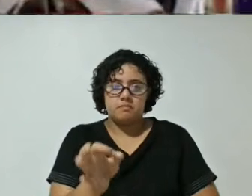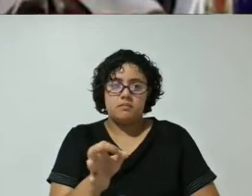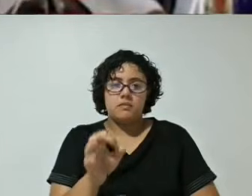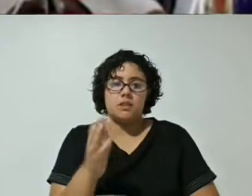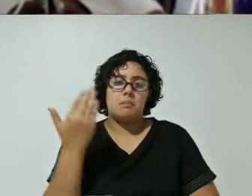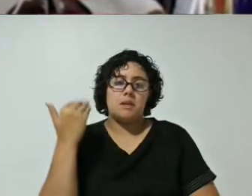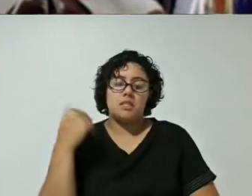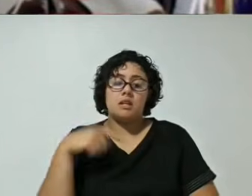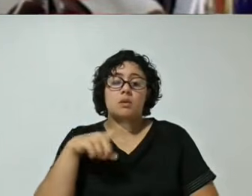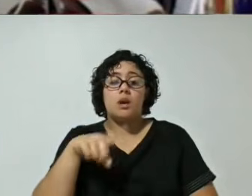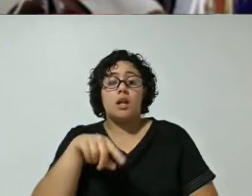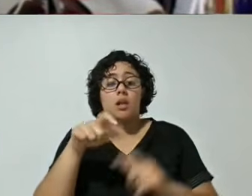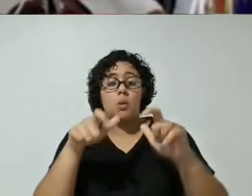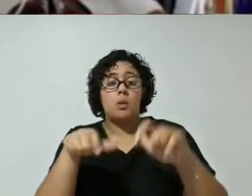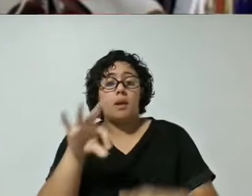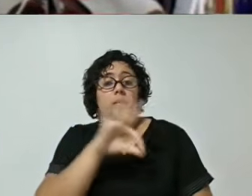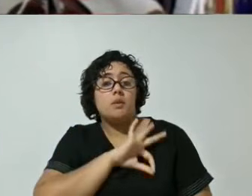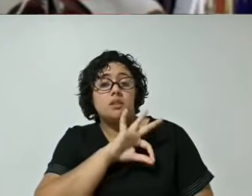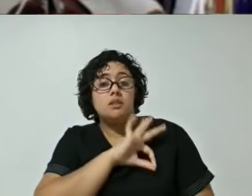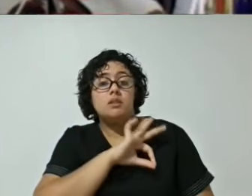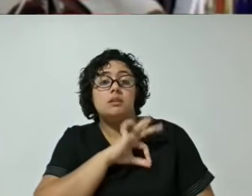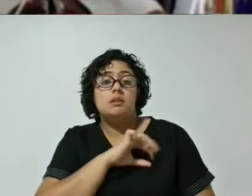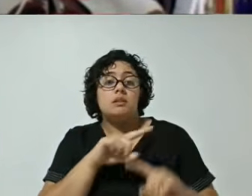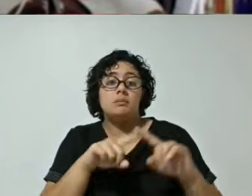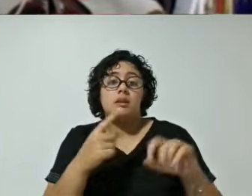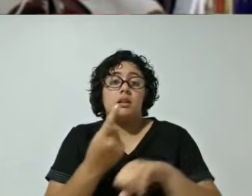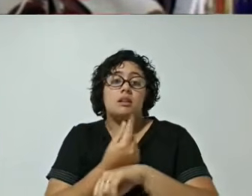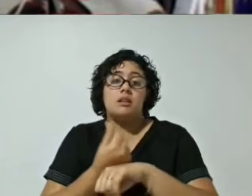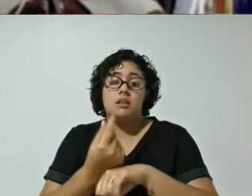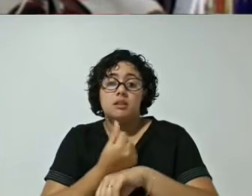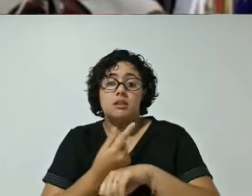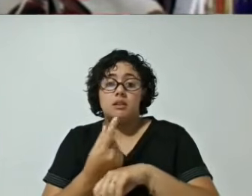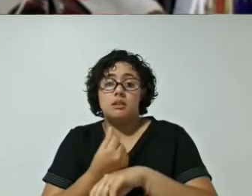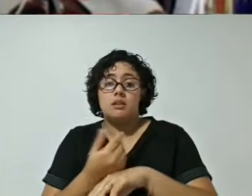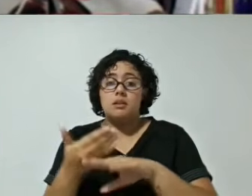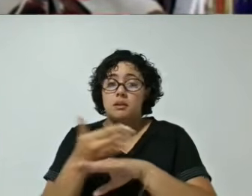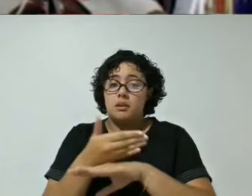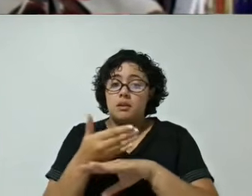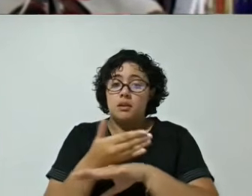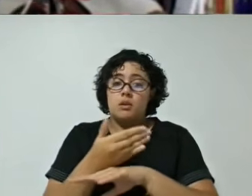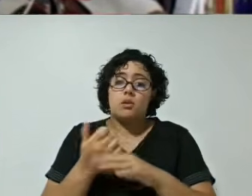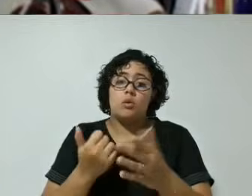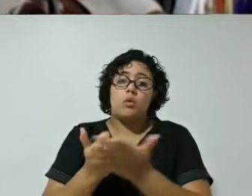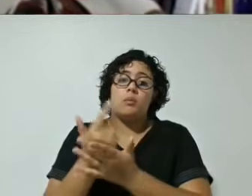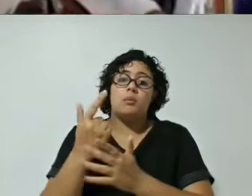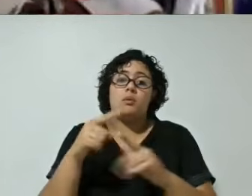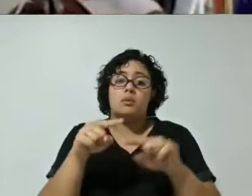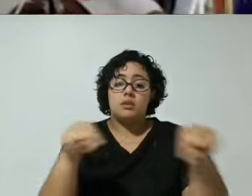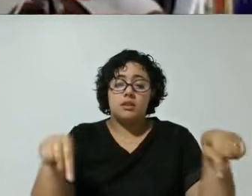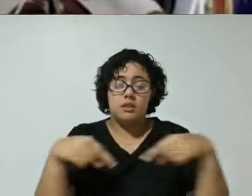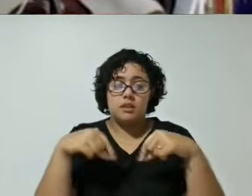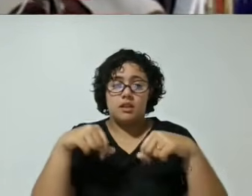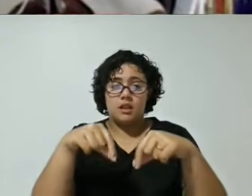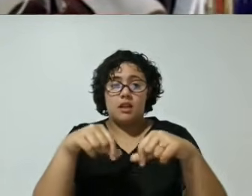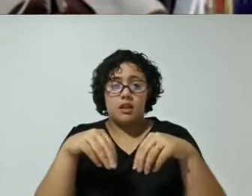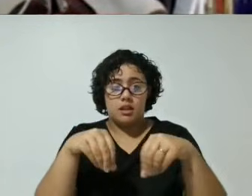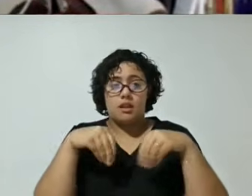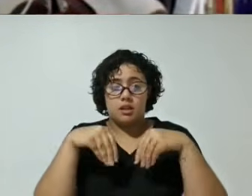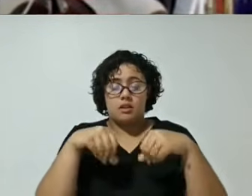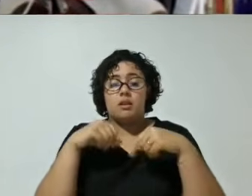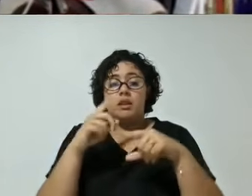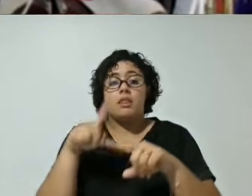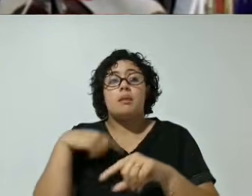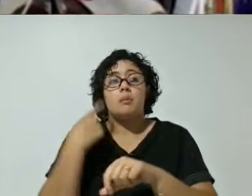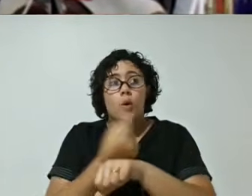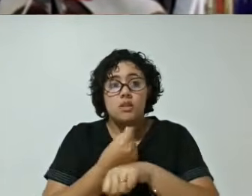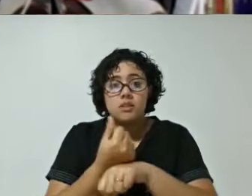né? Mas através do orçamento participativo, foi comprado um terreno. Depois, através do mesmo orçamento